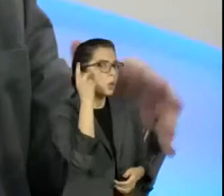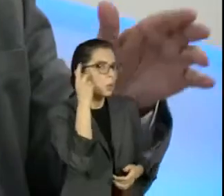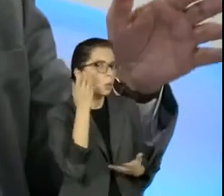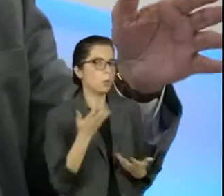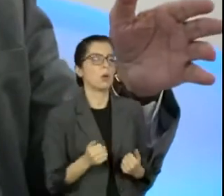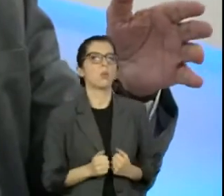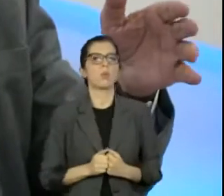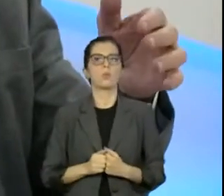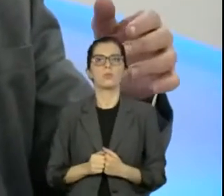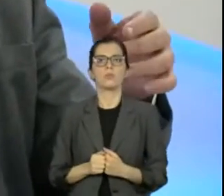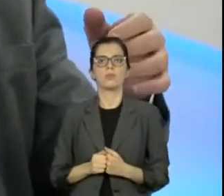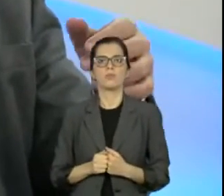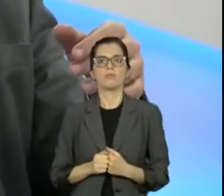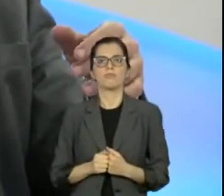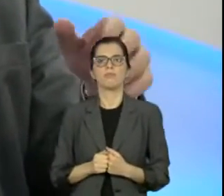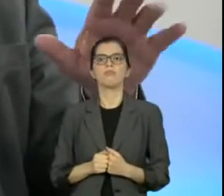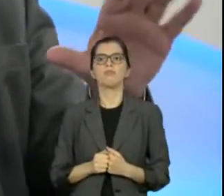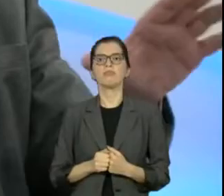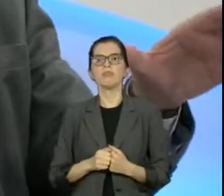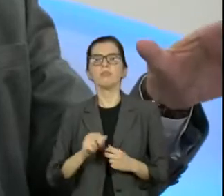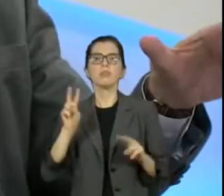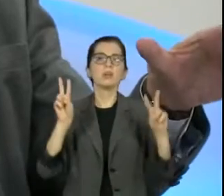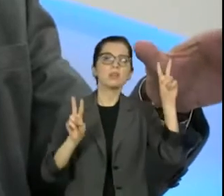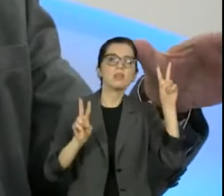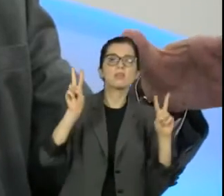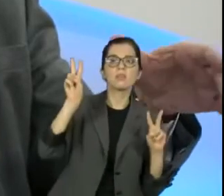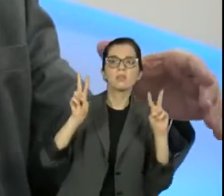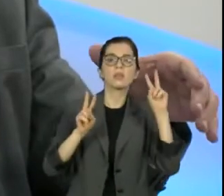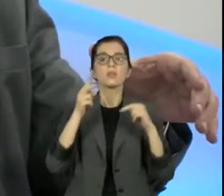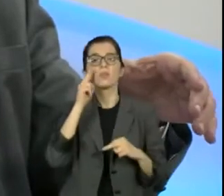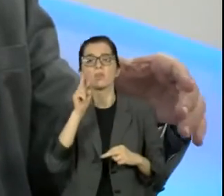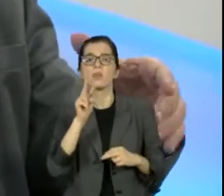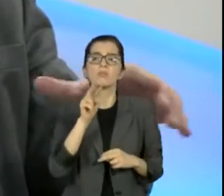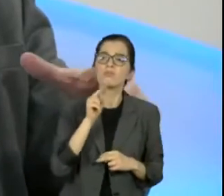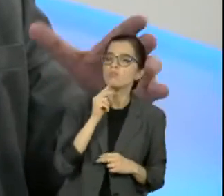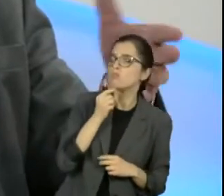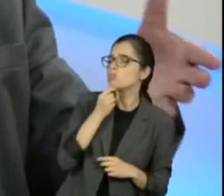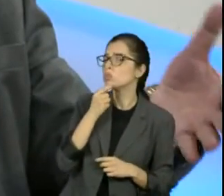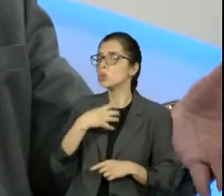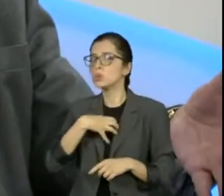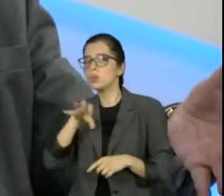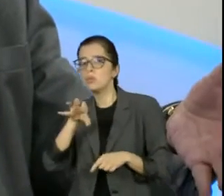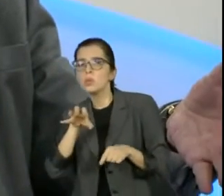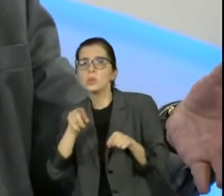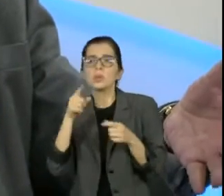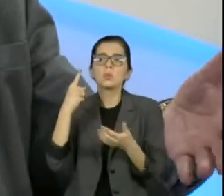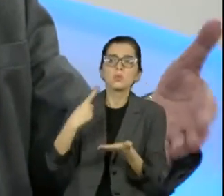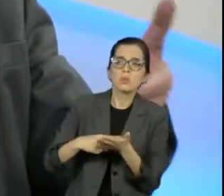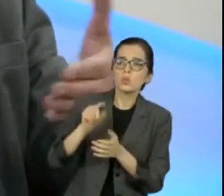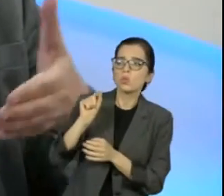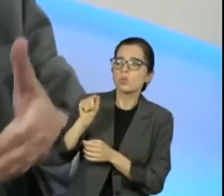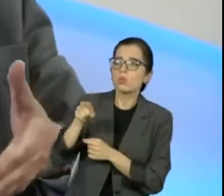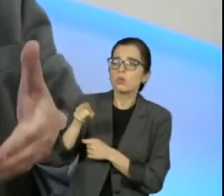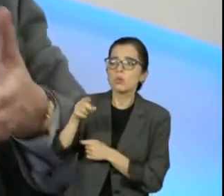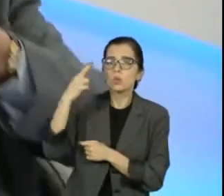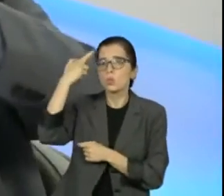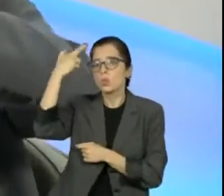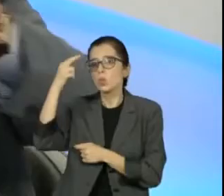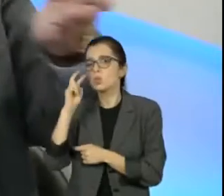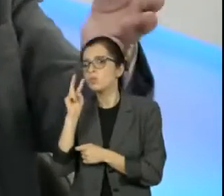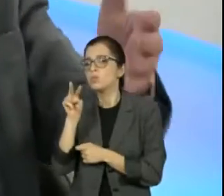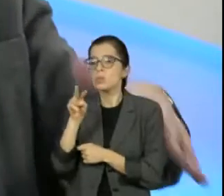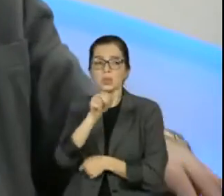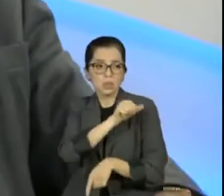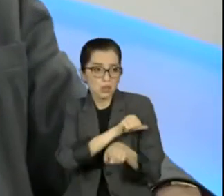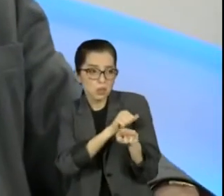micareta que Rio e Salvador estão marcando a data. Certo. O que nós vamos fazer? Nós vamos